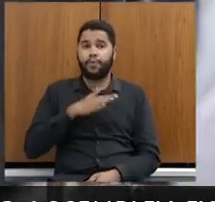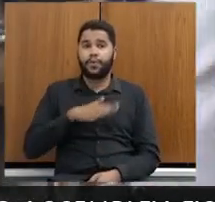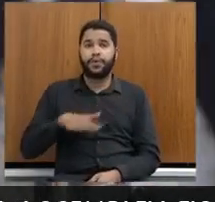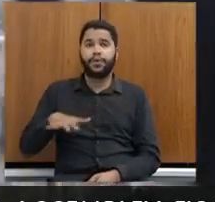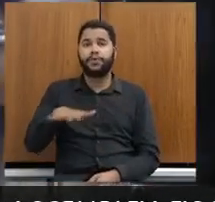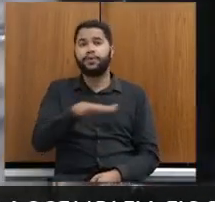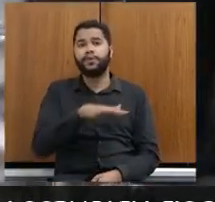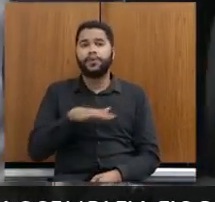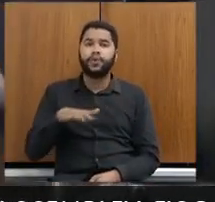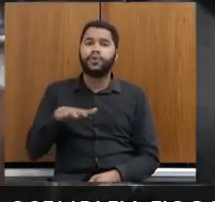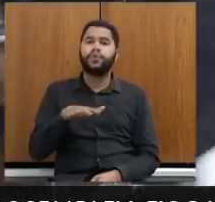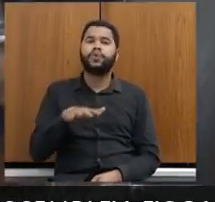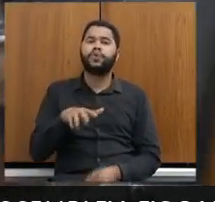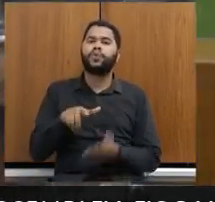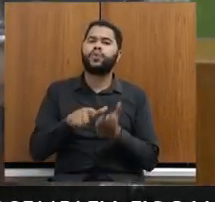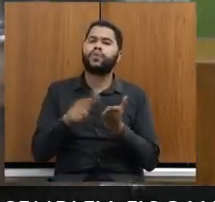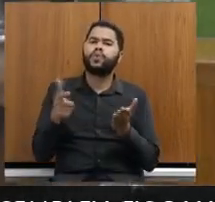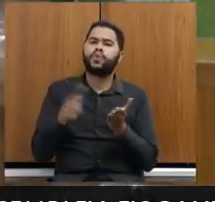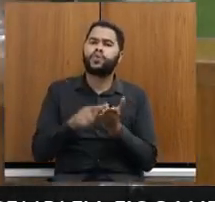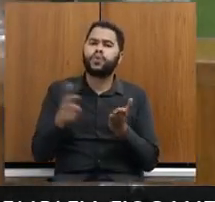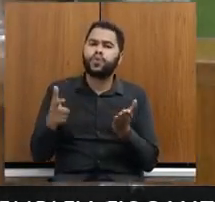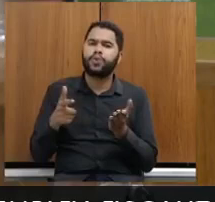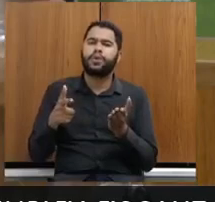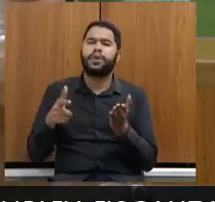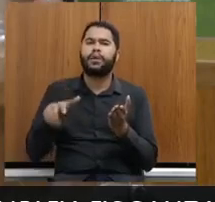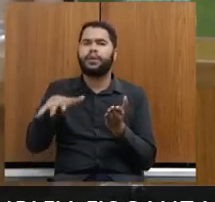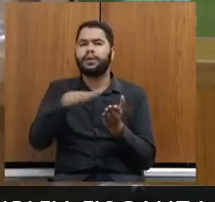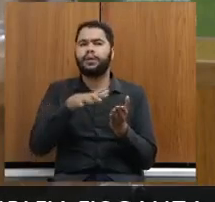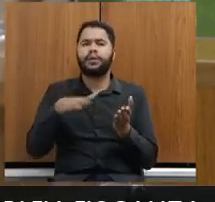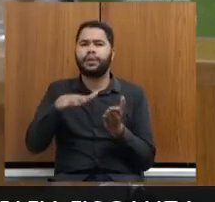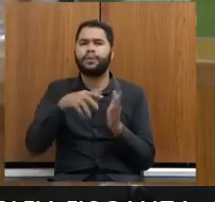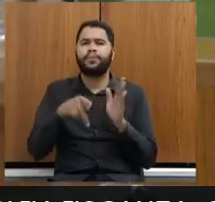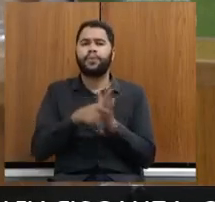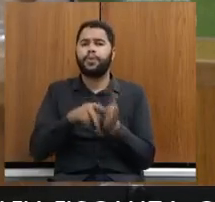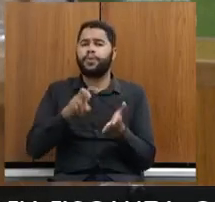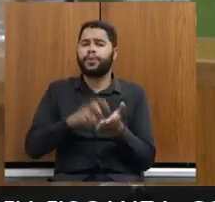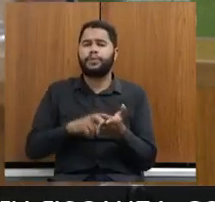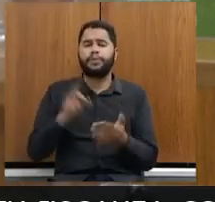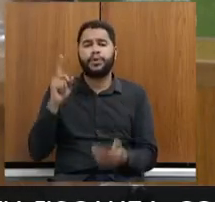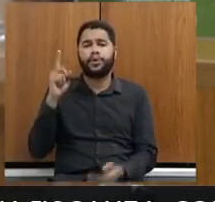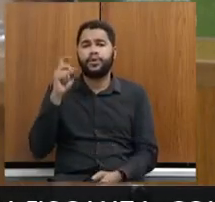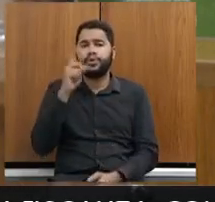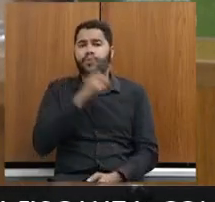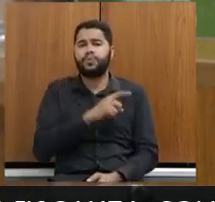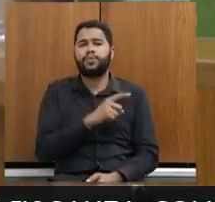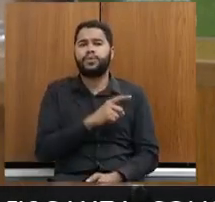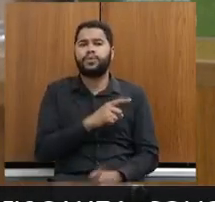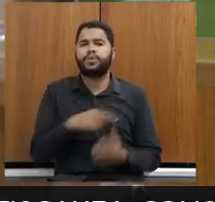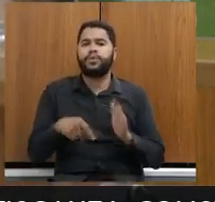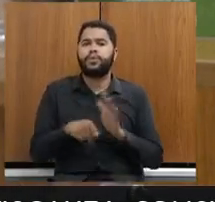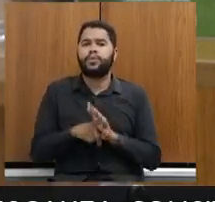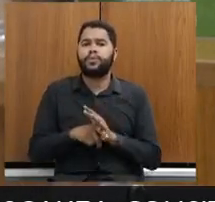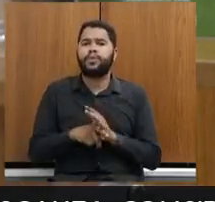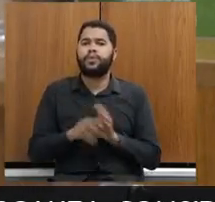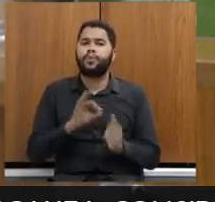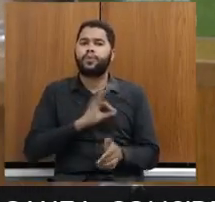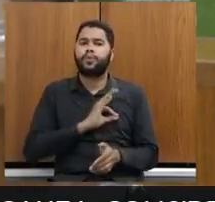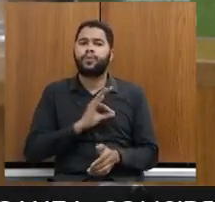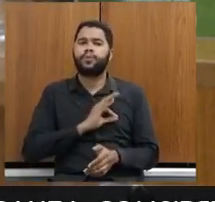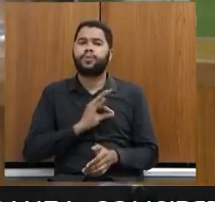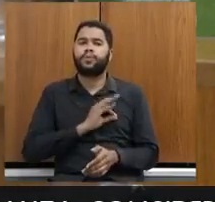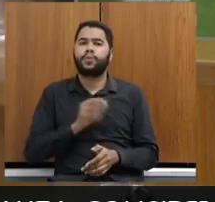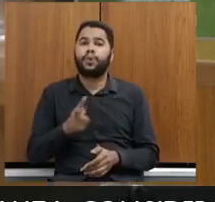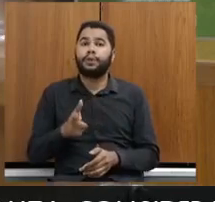era o teu Jornal Local Regional que a folha da manhã ela é difícil o dia que não vi uma na página policial um